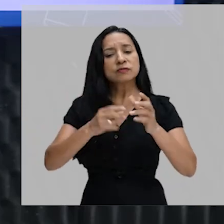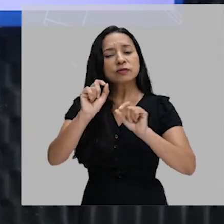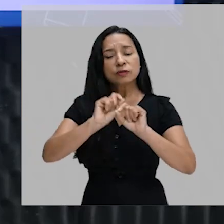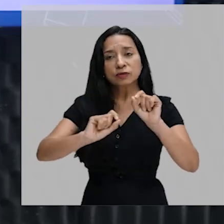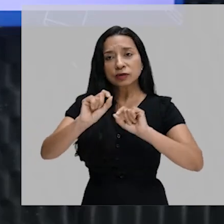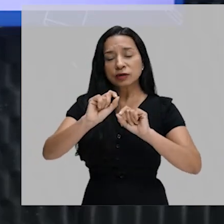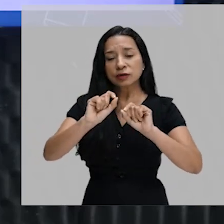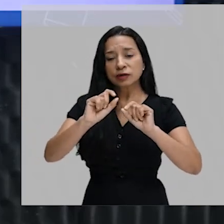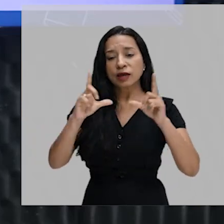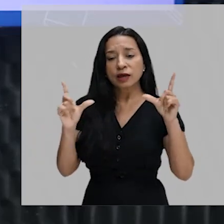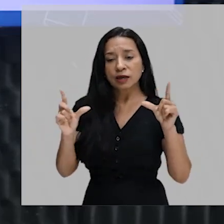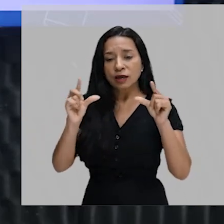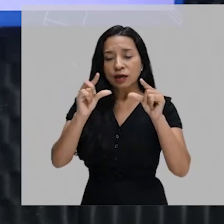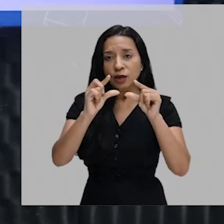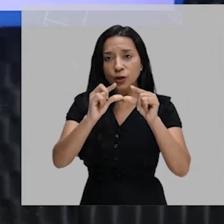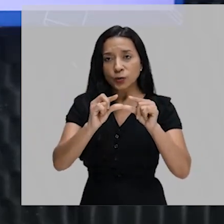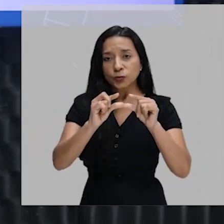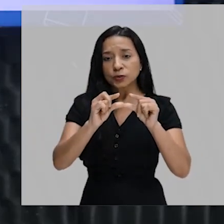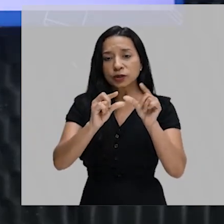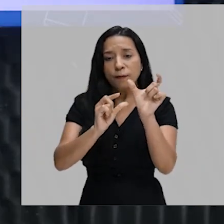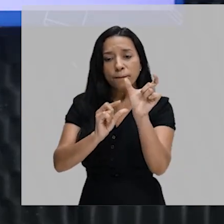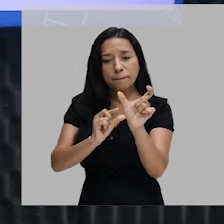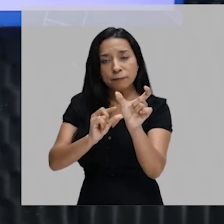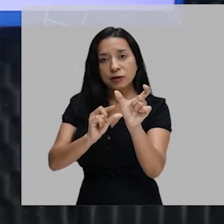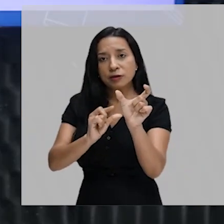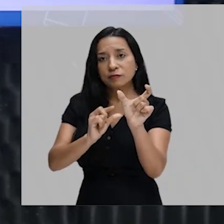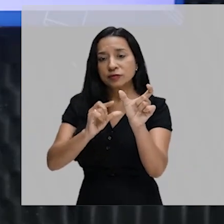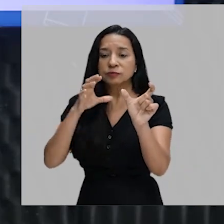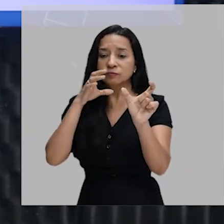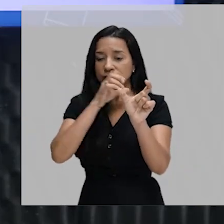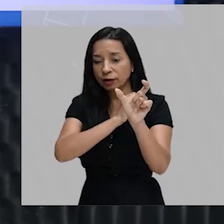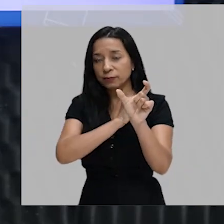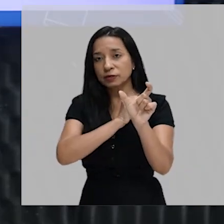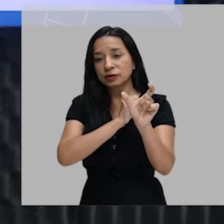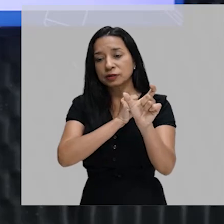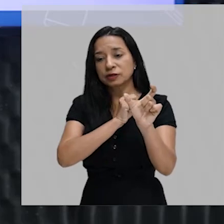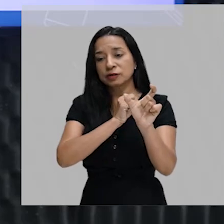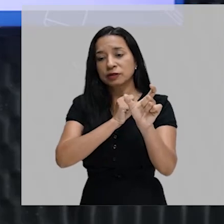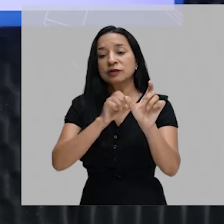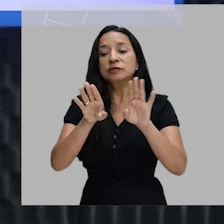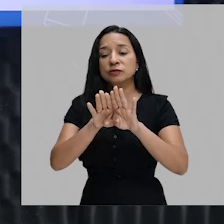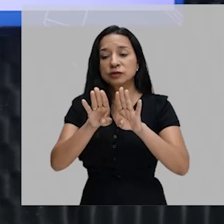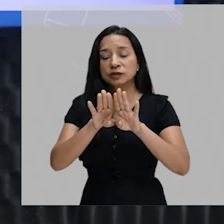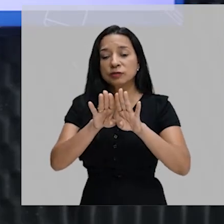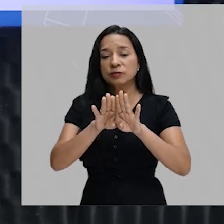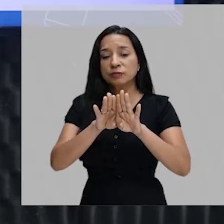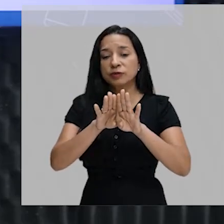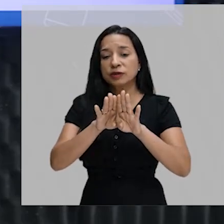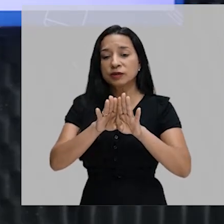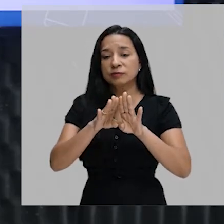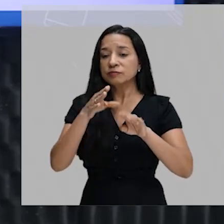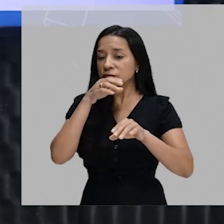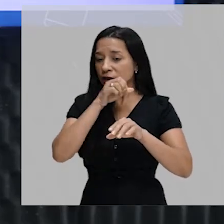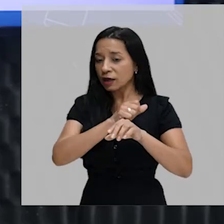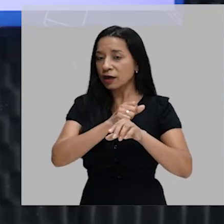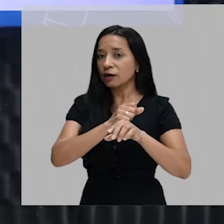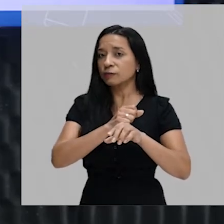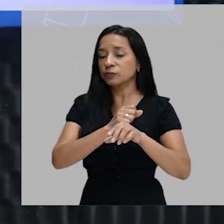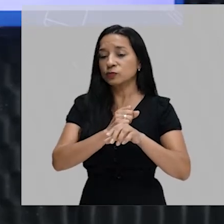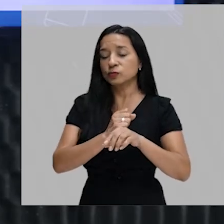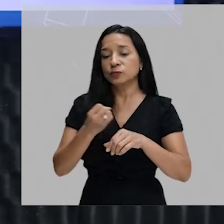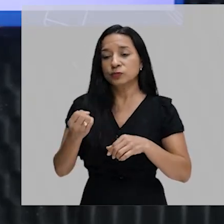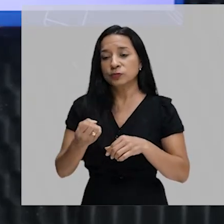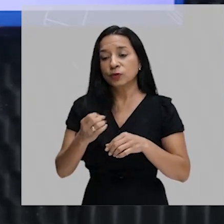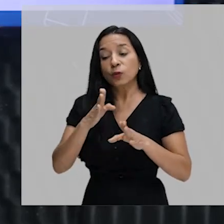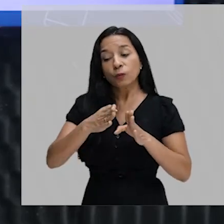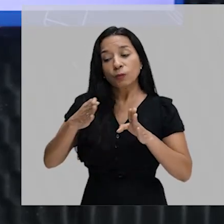quê? Reduzir a termos breves. E, claro, de forma precisa, a